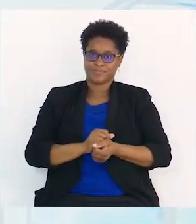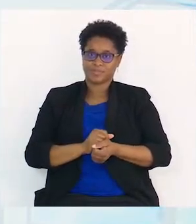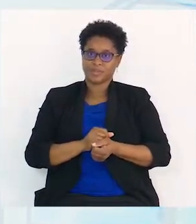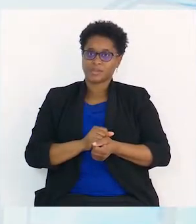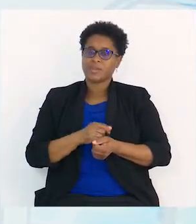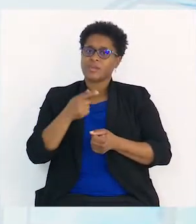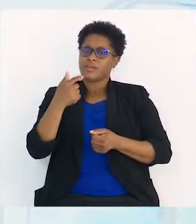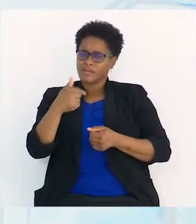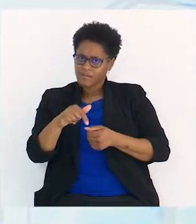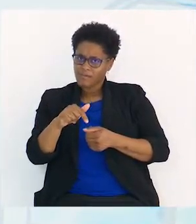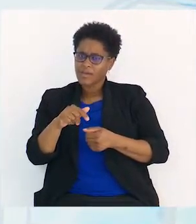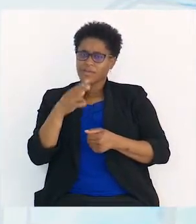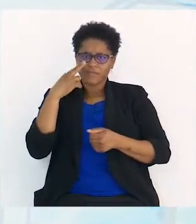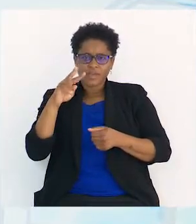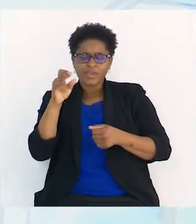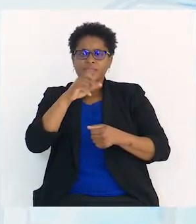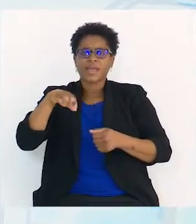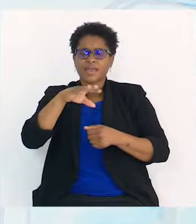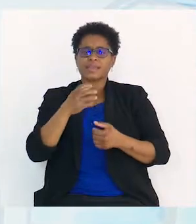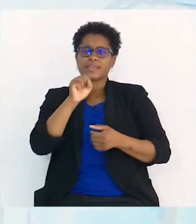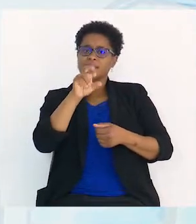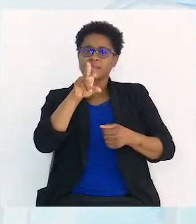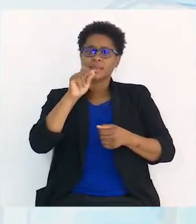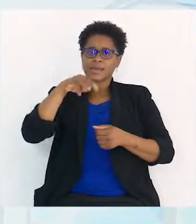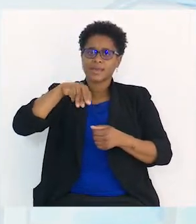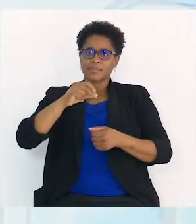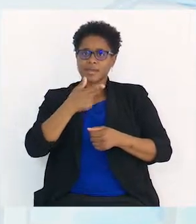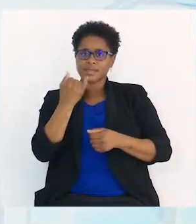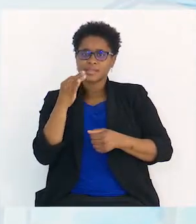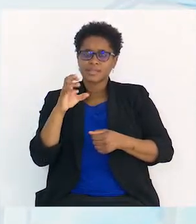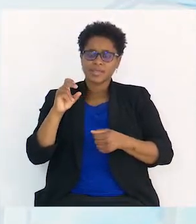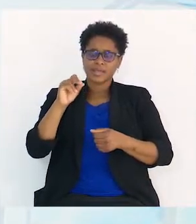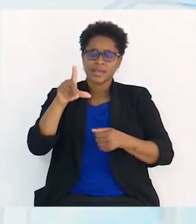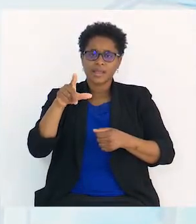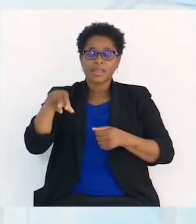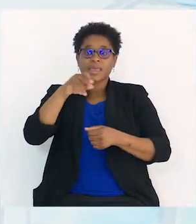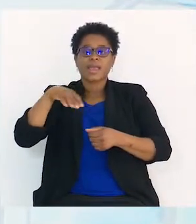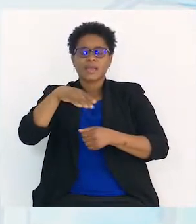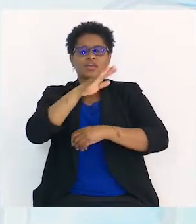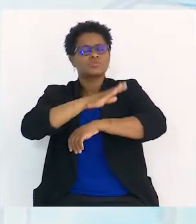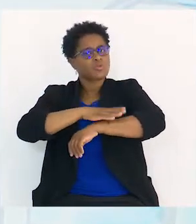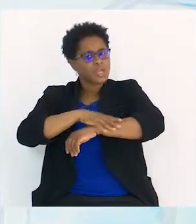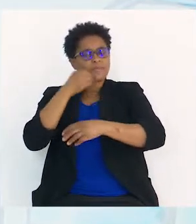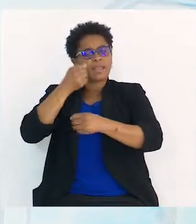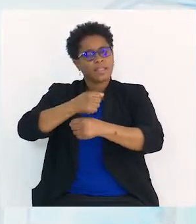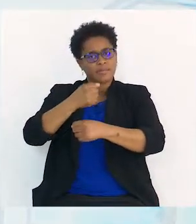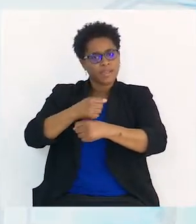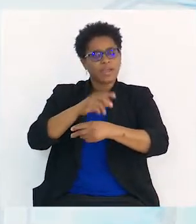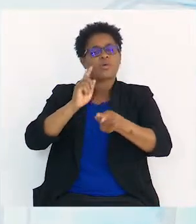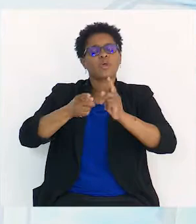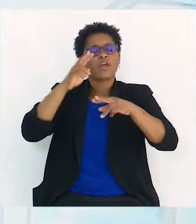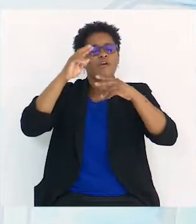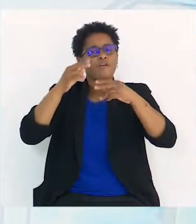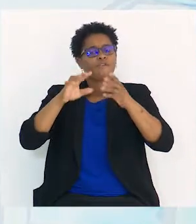área gramatical concentrada na fonologia, que é a área responsável para trabalhar aquilo que é formação da